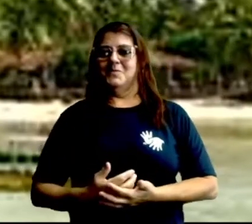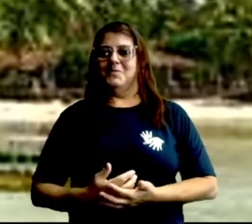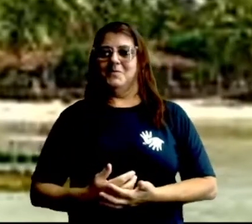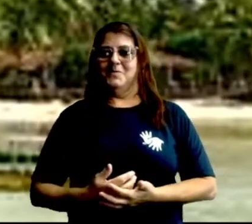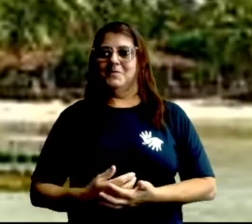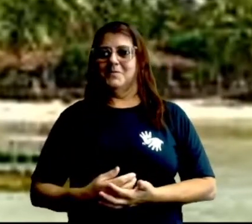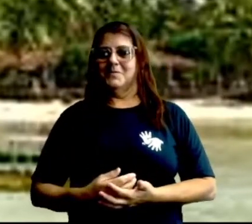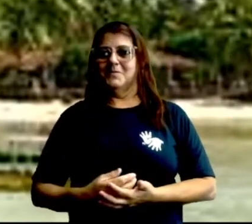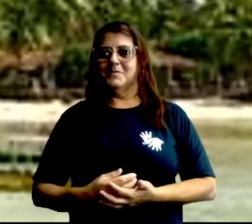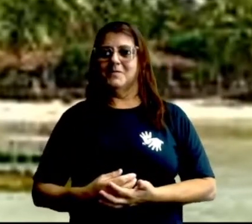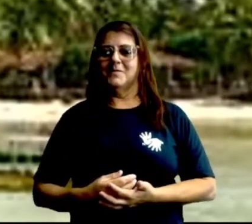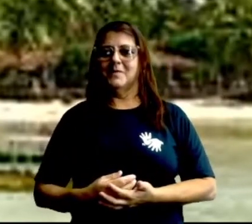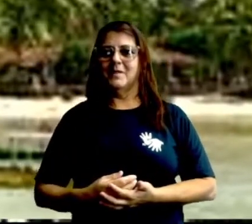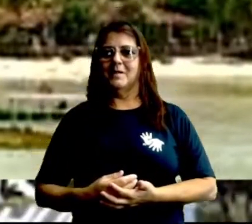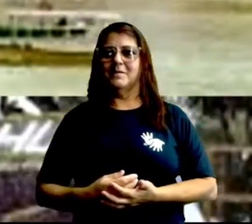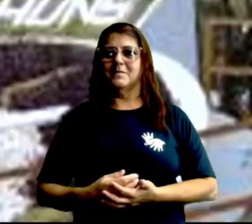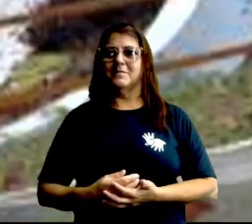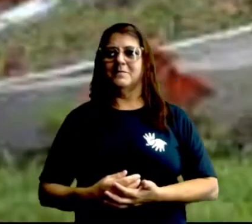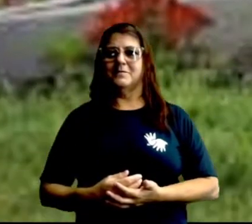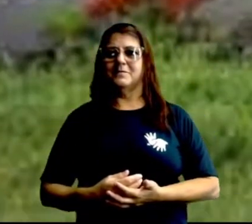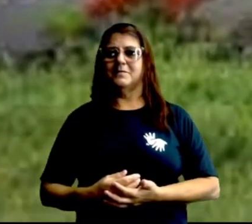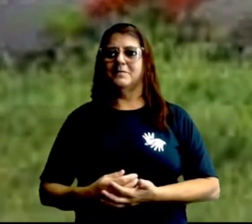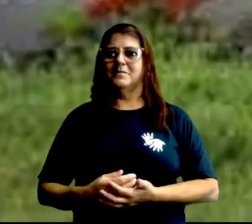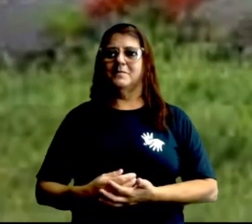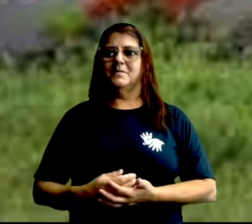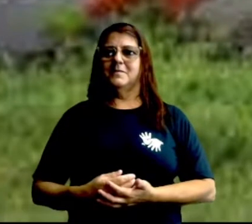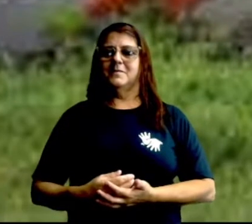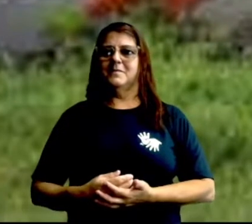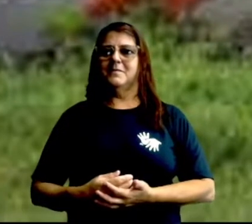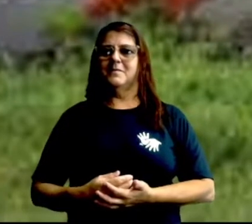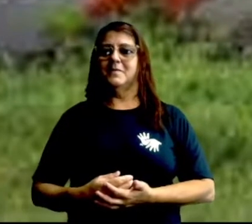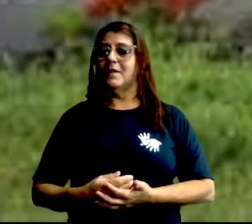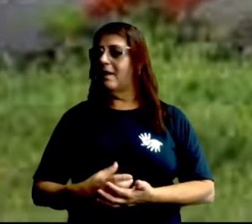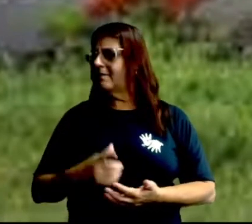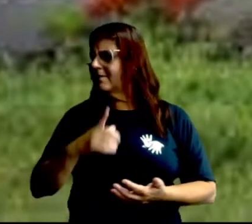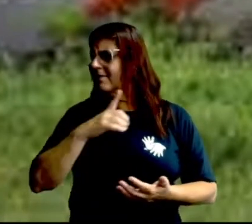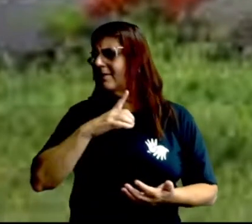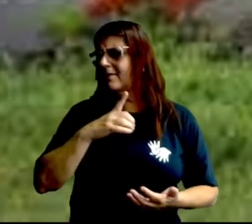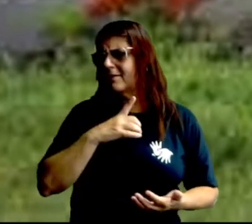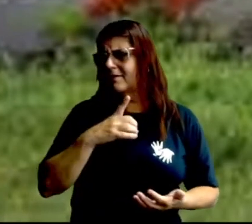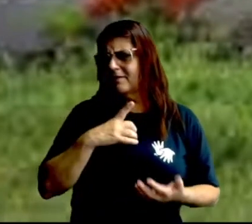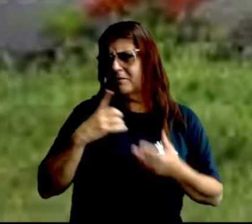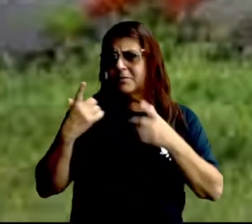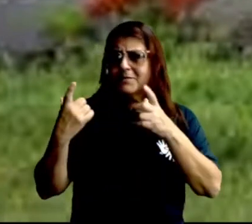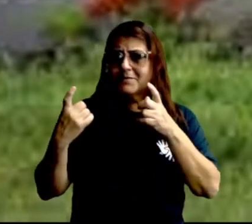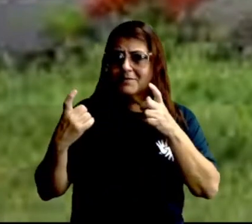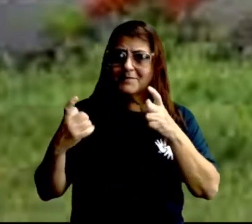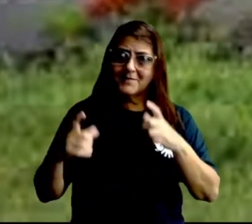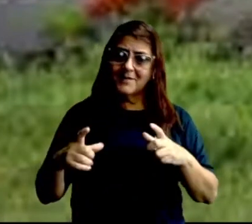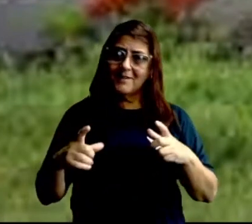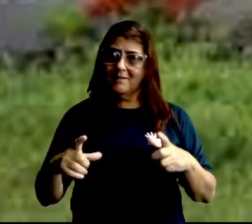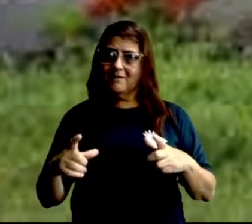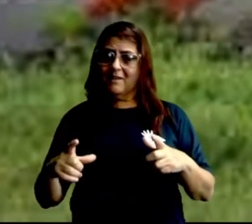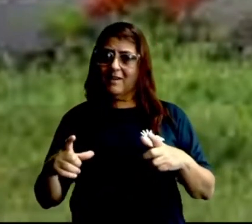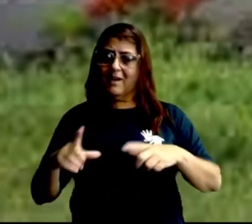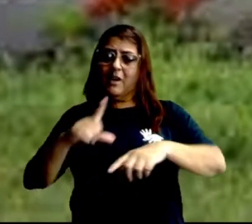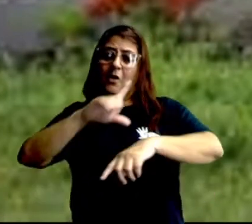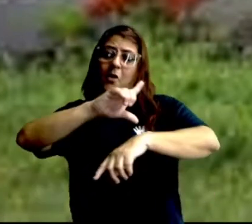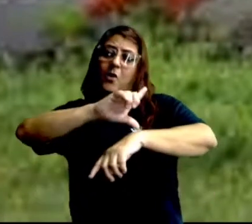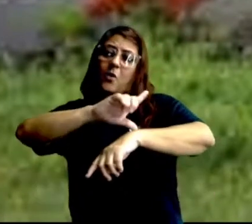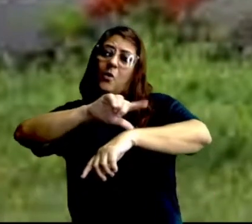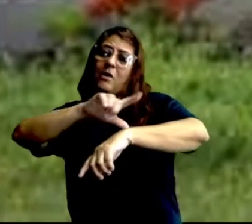e vamos ver mais um E Agora Nós estamos aí ó O